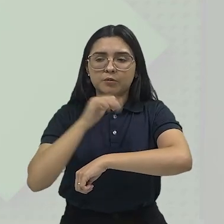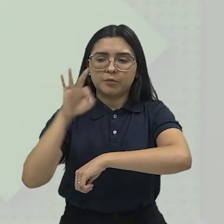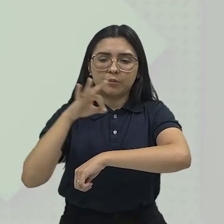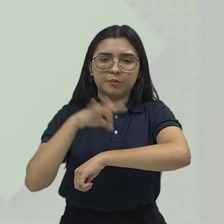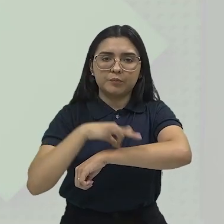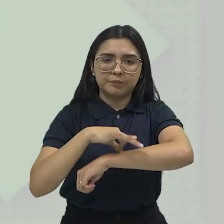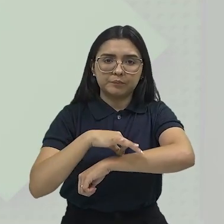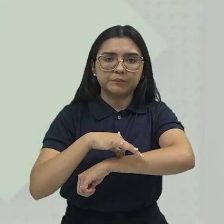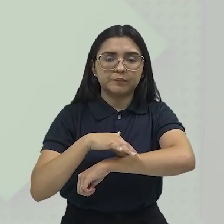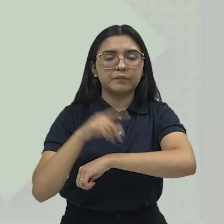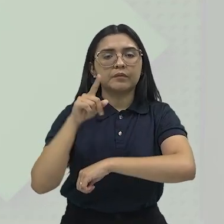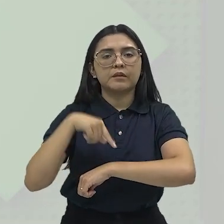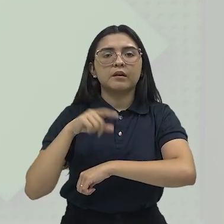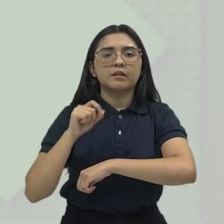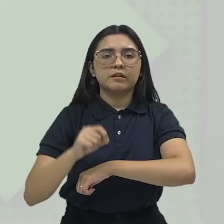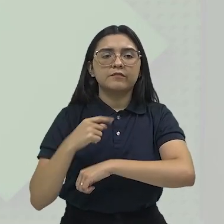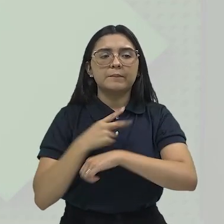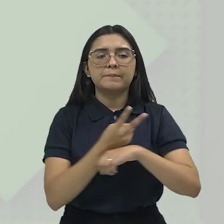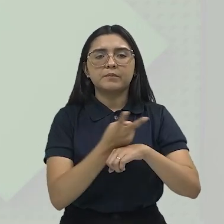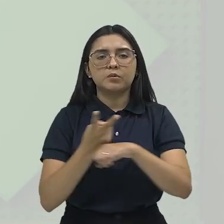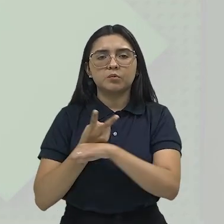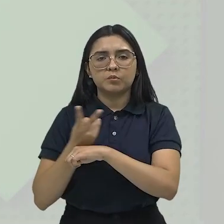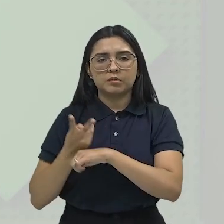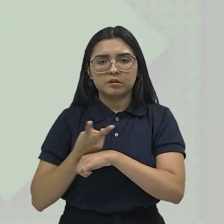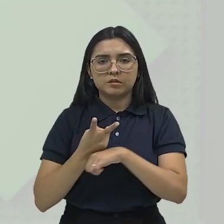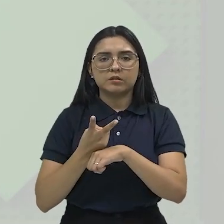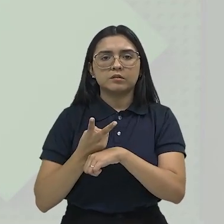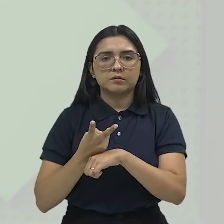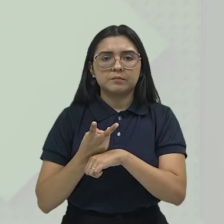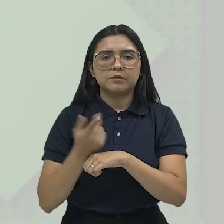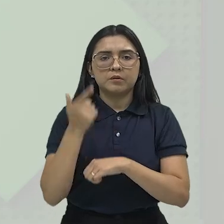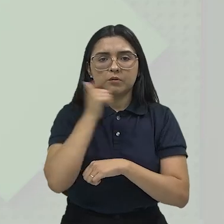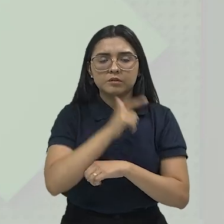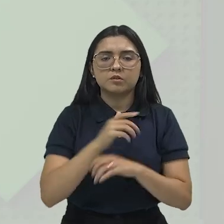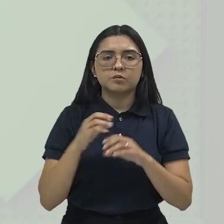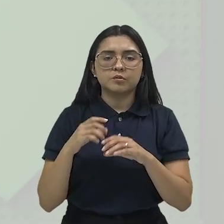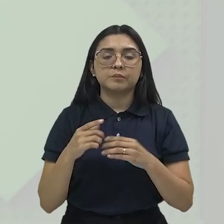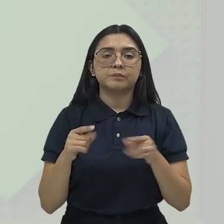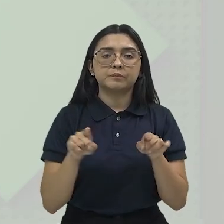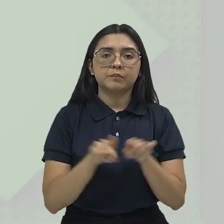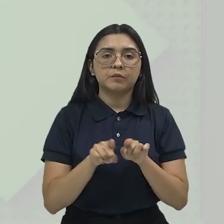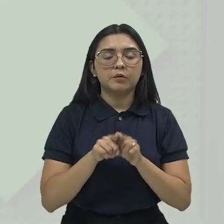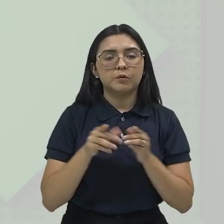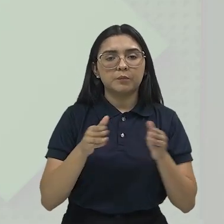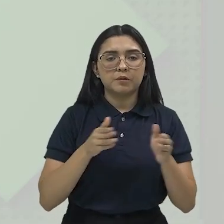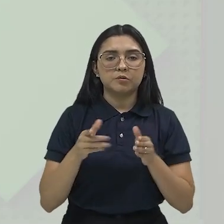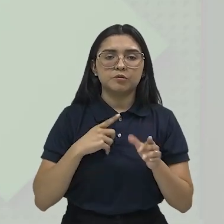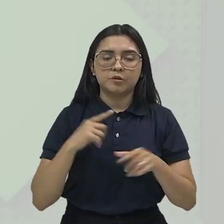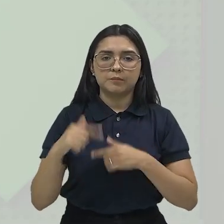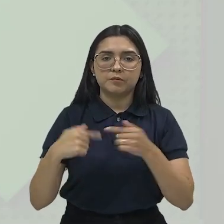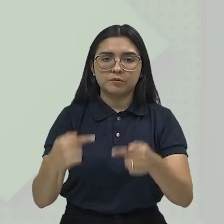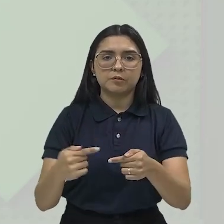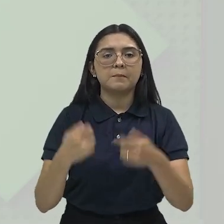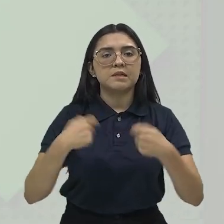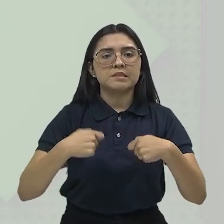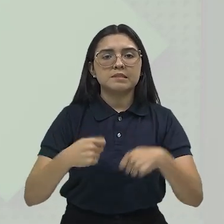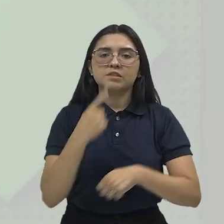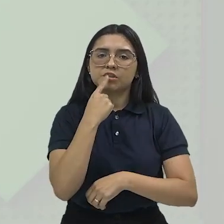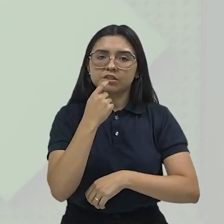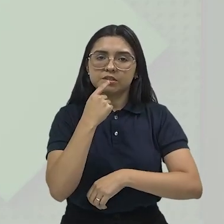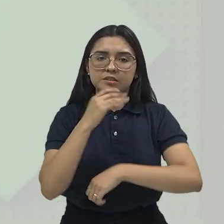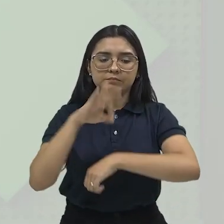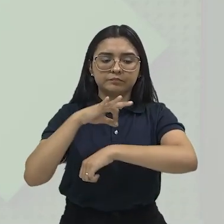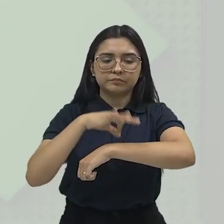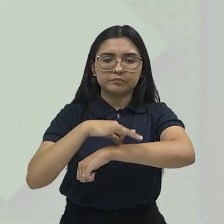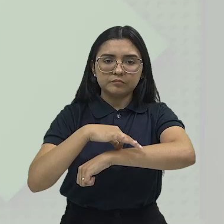verdade ela é quem vai em busca do sangue para amadurecer os seus ovos, né, durante ali o período de reprodução, ela vai transmitir